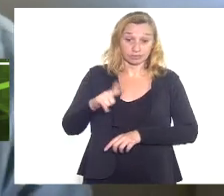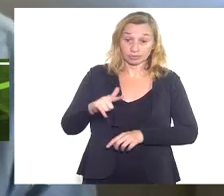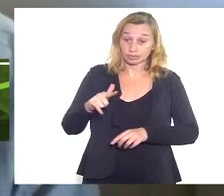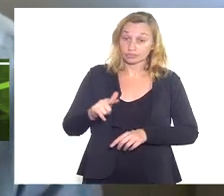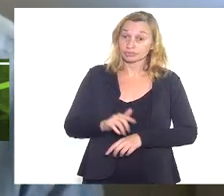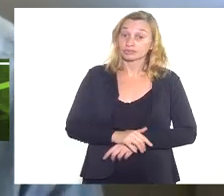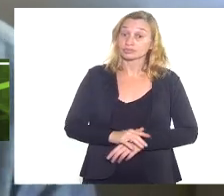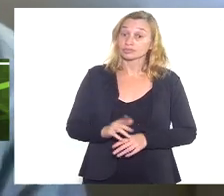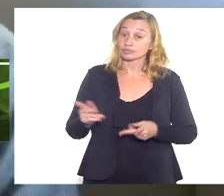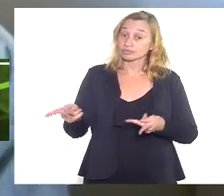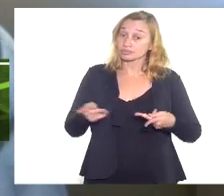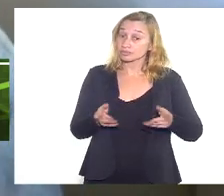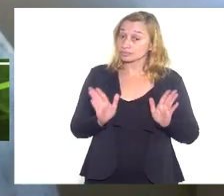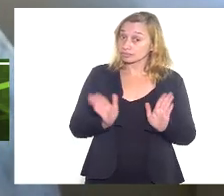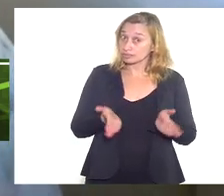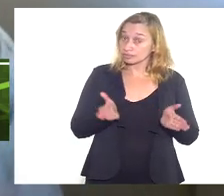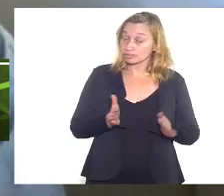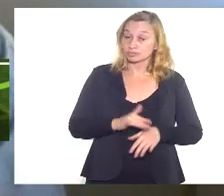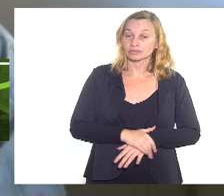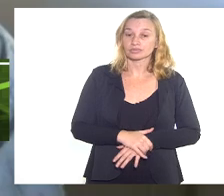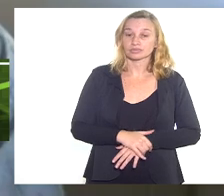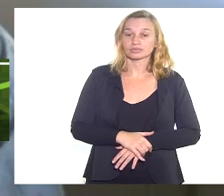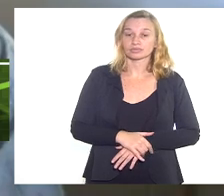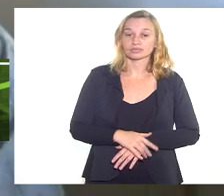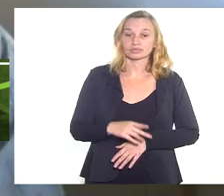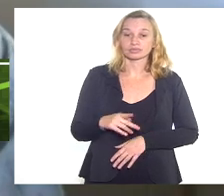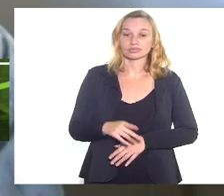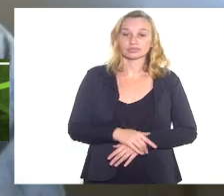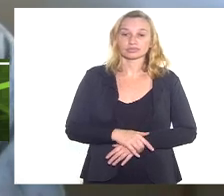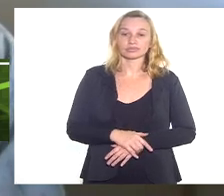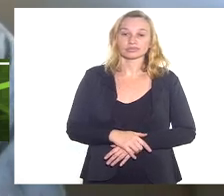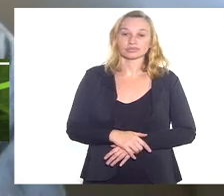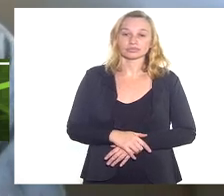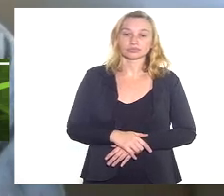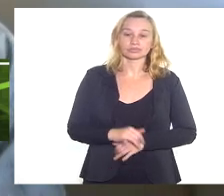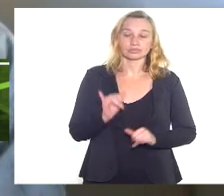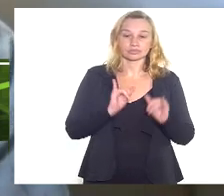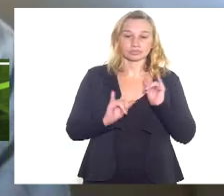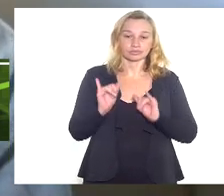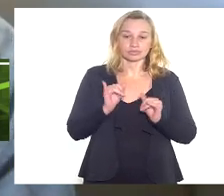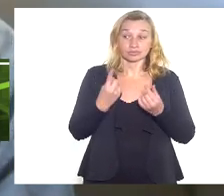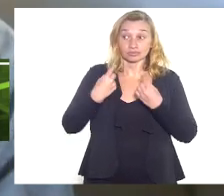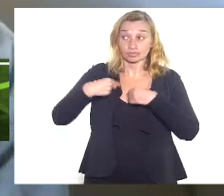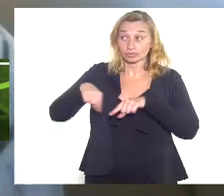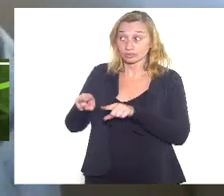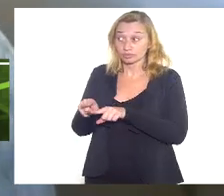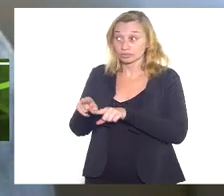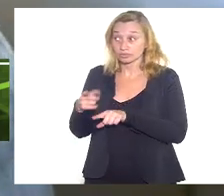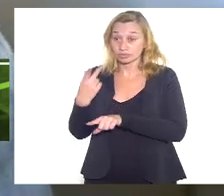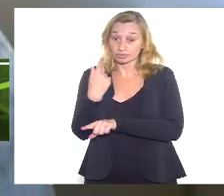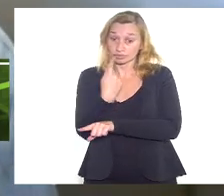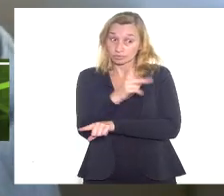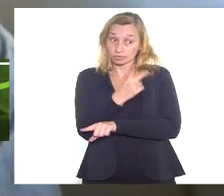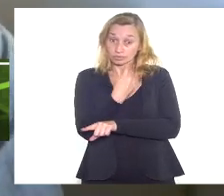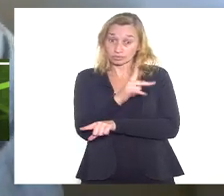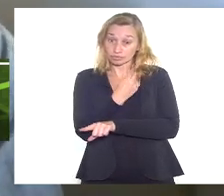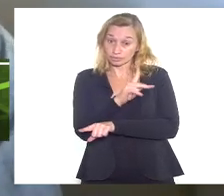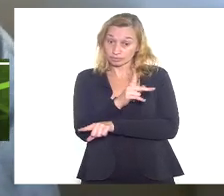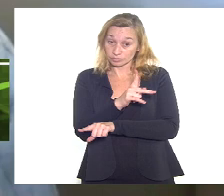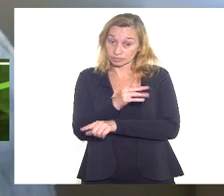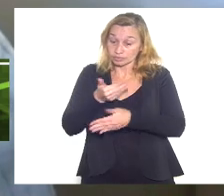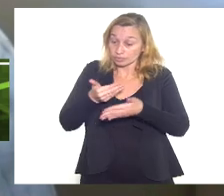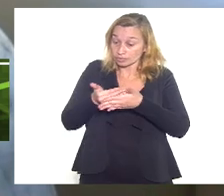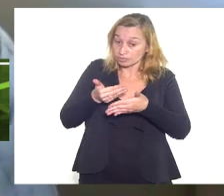visitado hoje, com afirmações contrárias à sua e